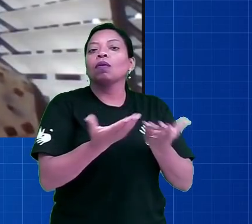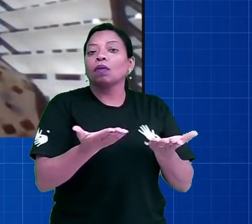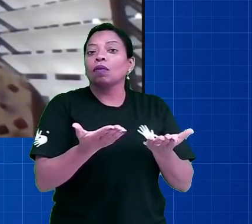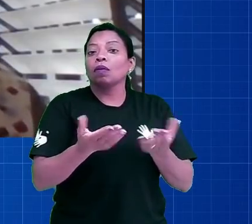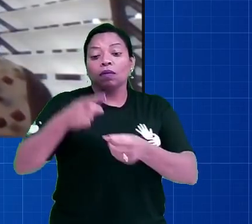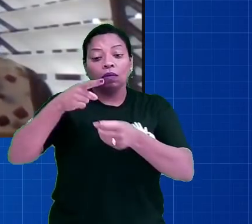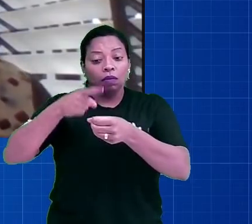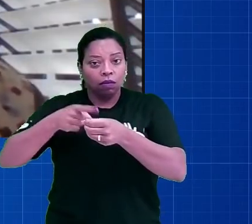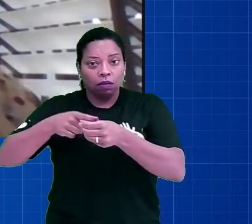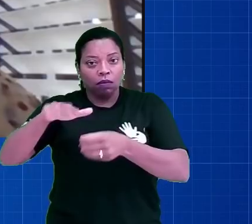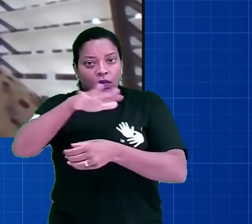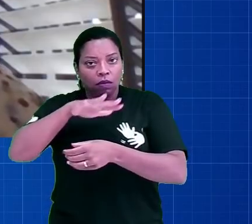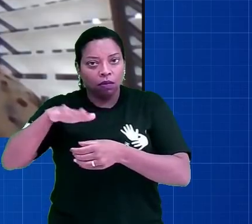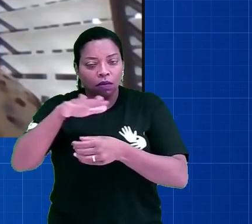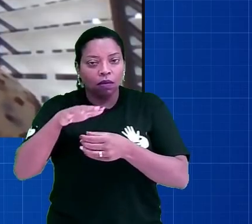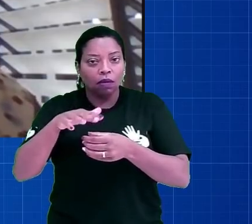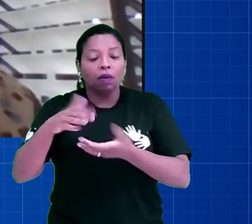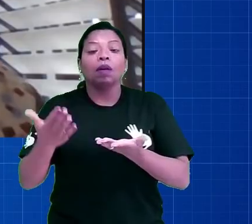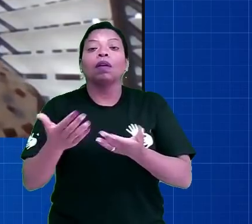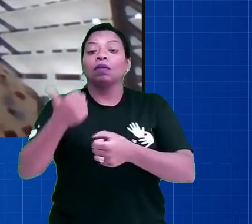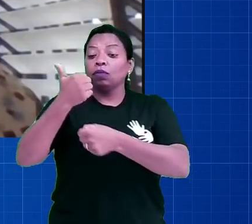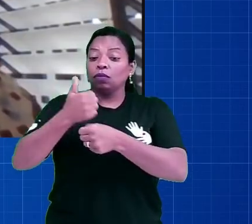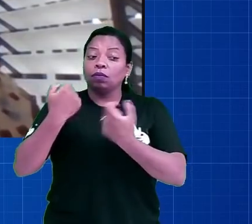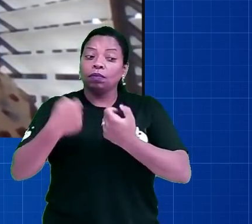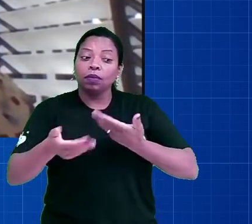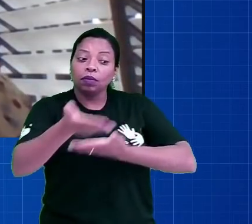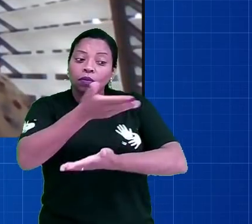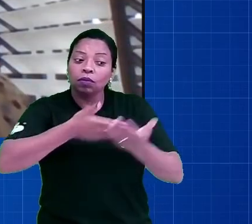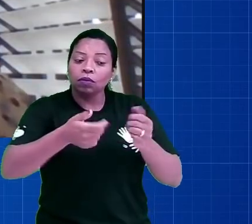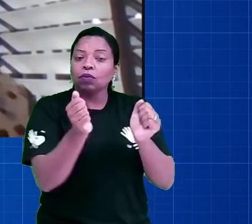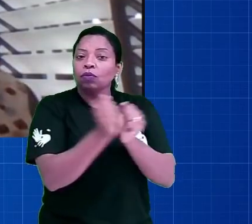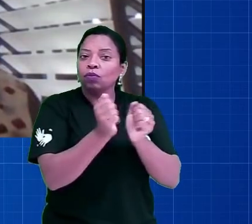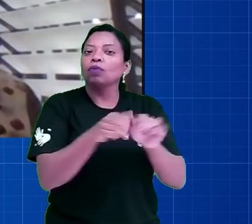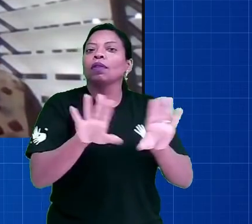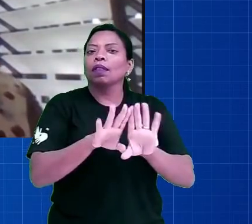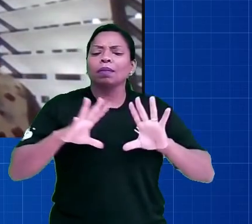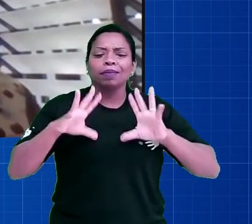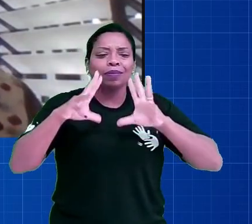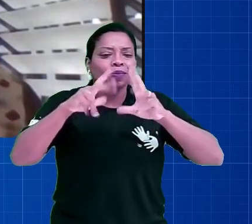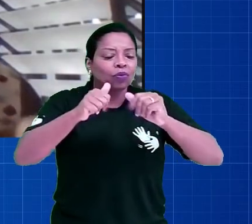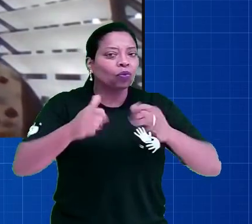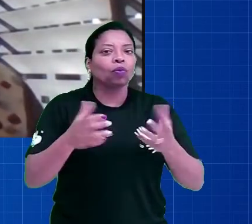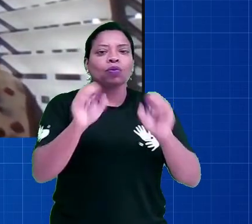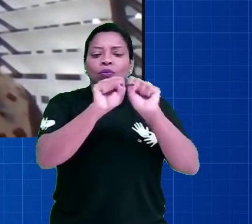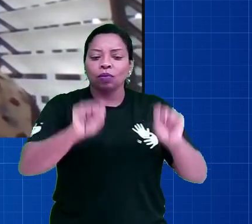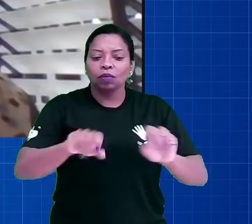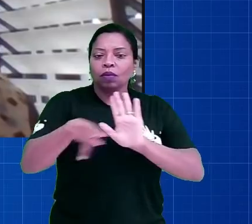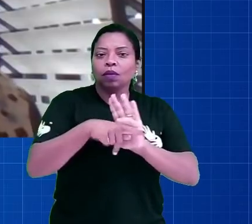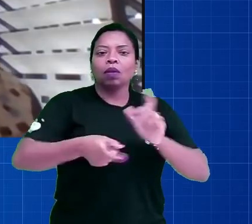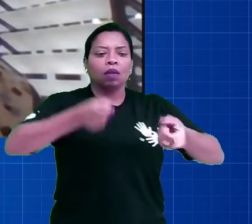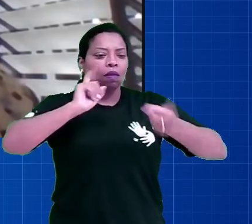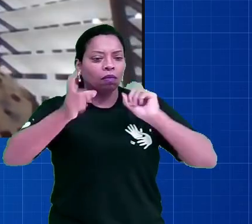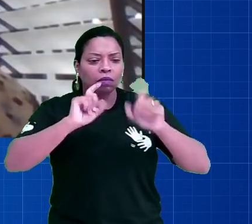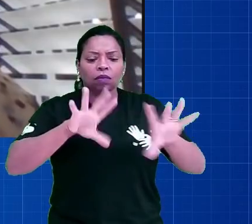município, o município precisa estar acompanhando, como vocês já mencionaram, são reuniões, são